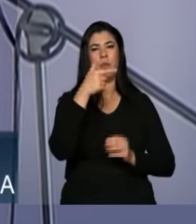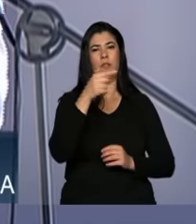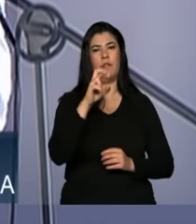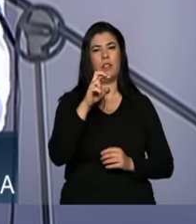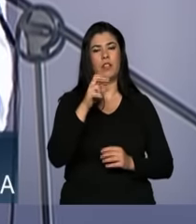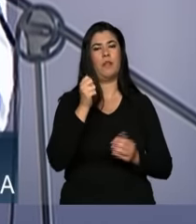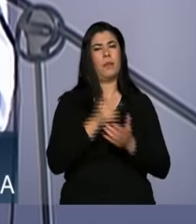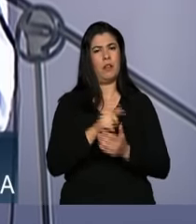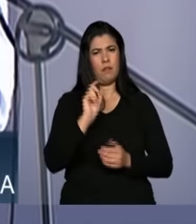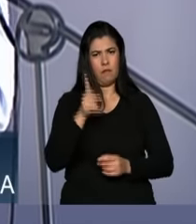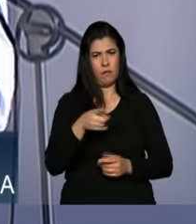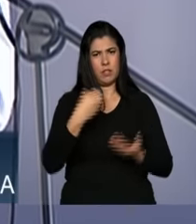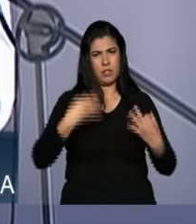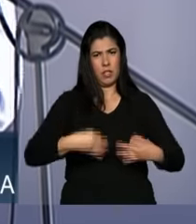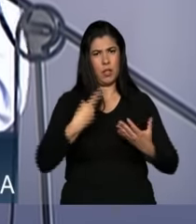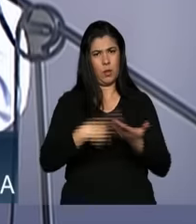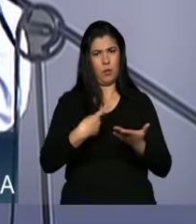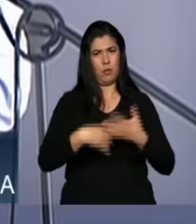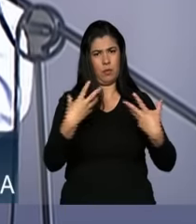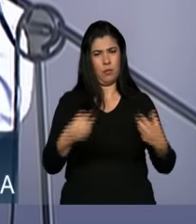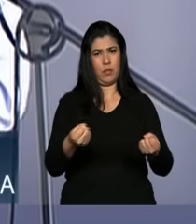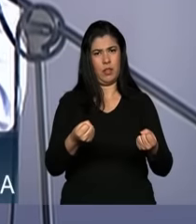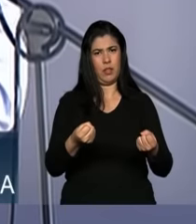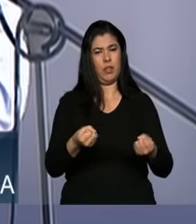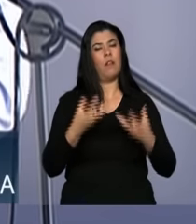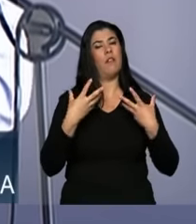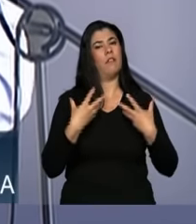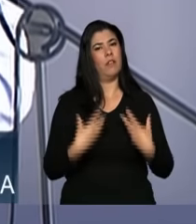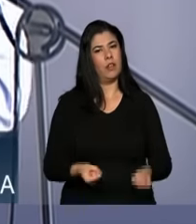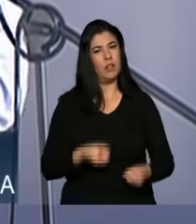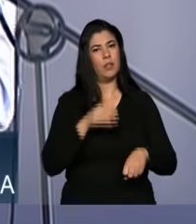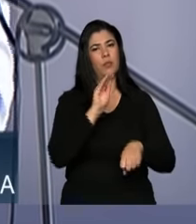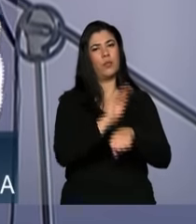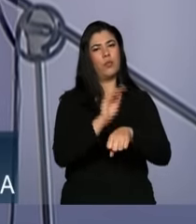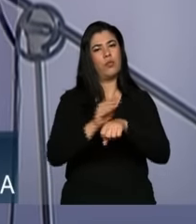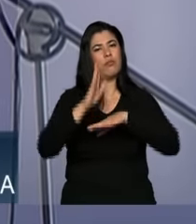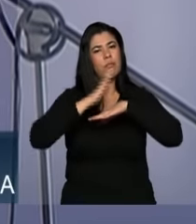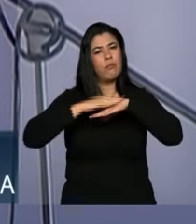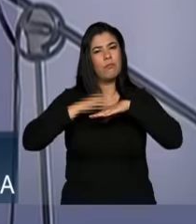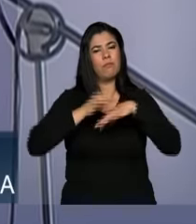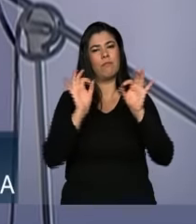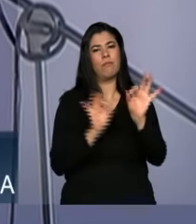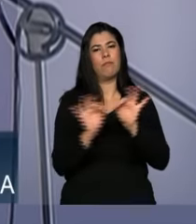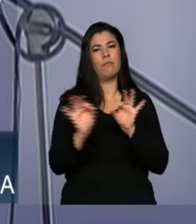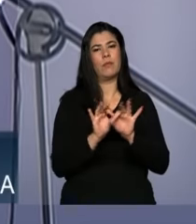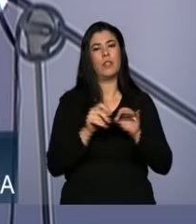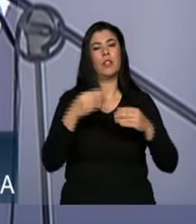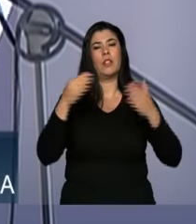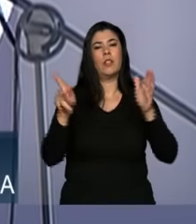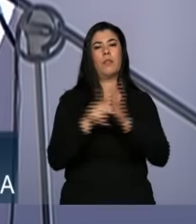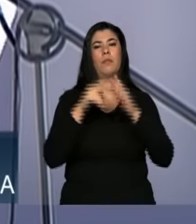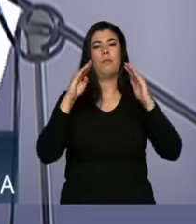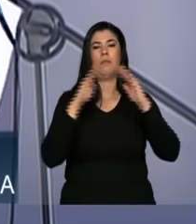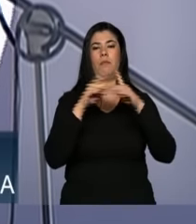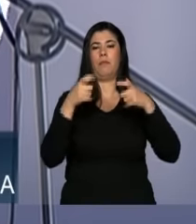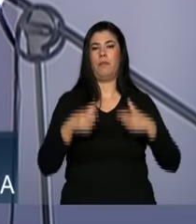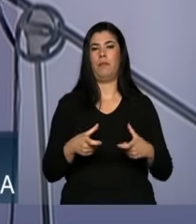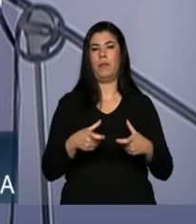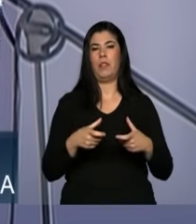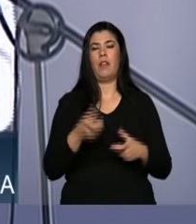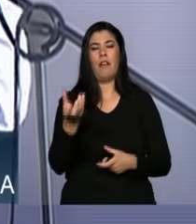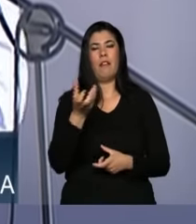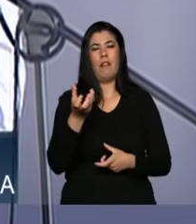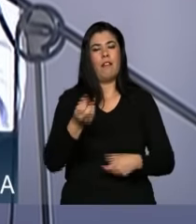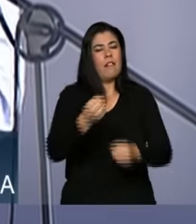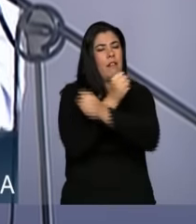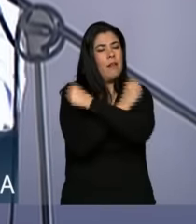pagar? Então, vamos cuidar com carinho do lugar que a gente vai morar. E eu quero, presidenta, lhe dar um